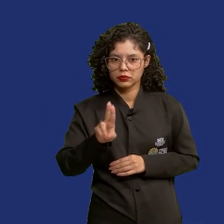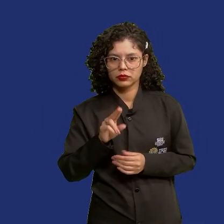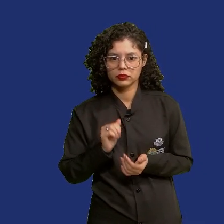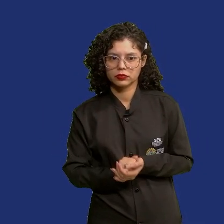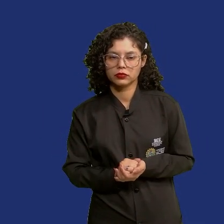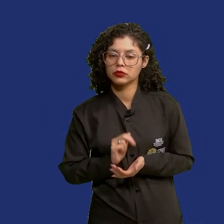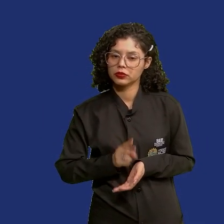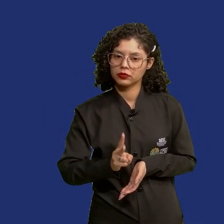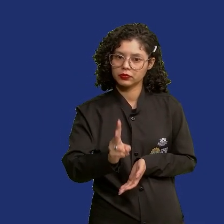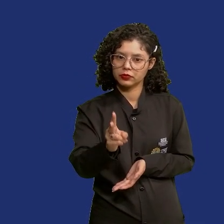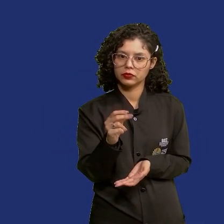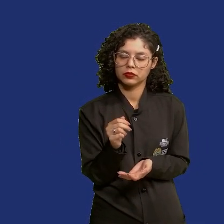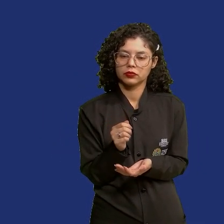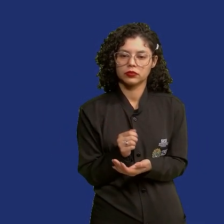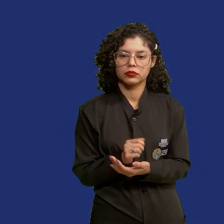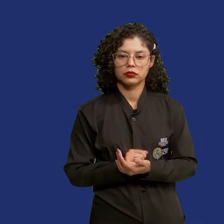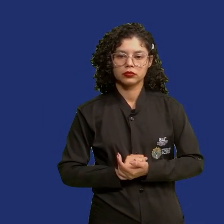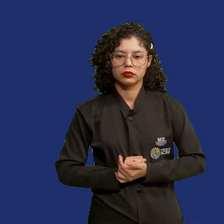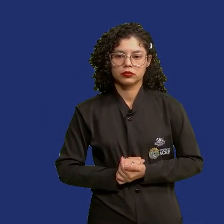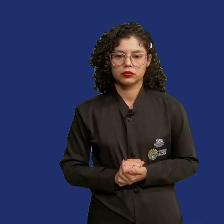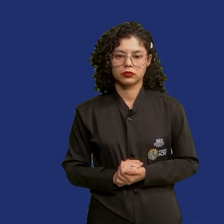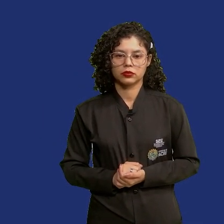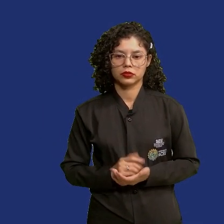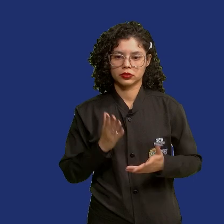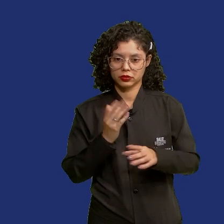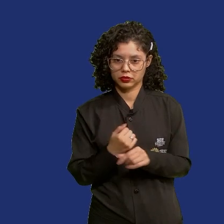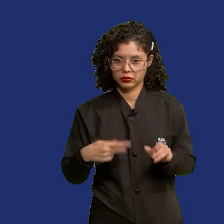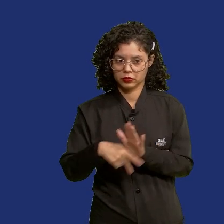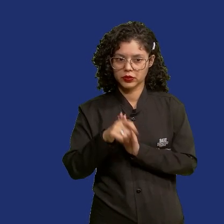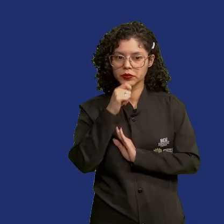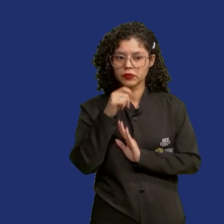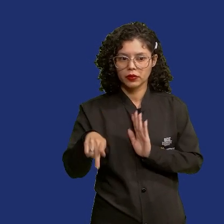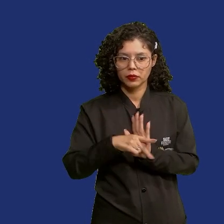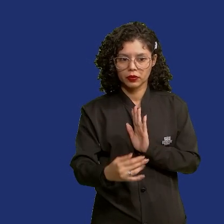o ritmo ou adicionar